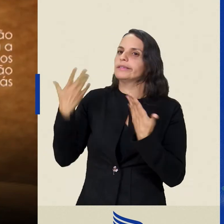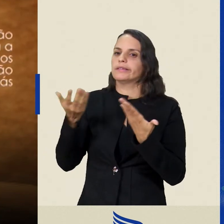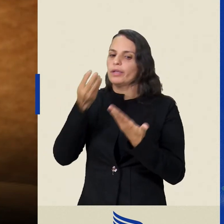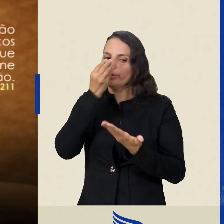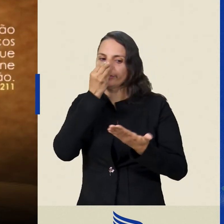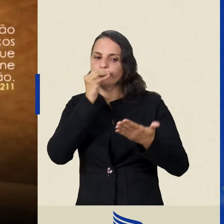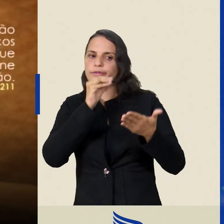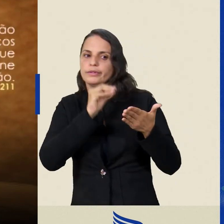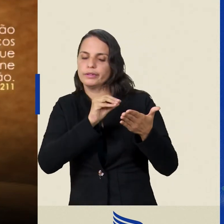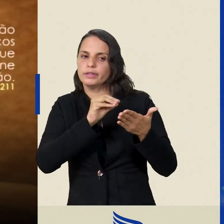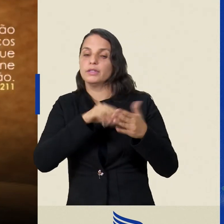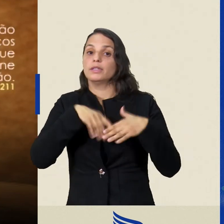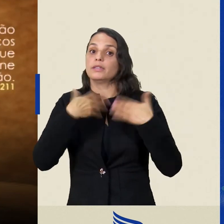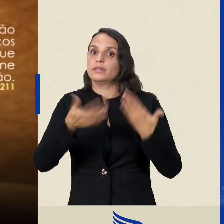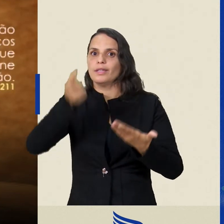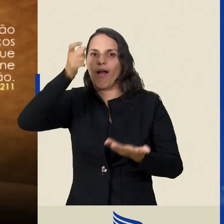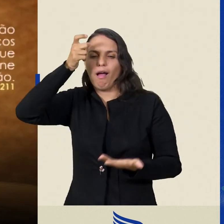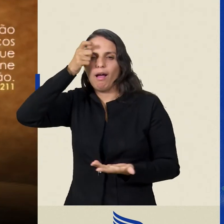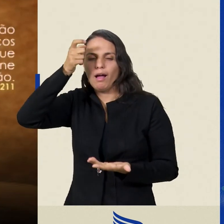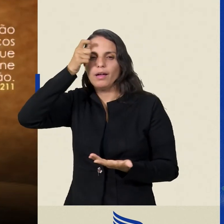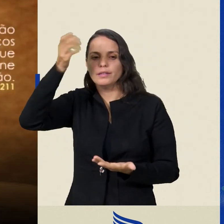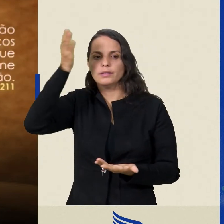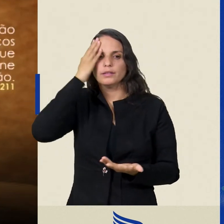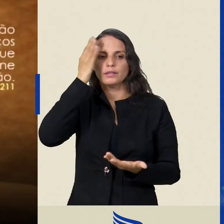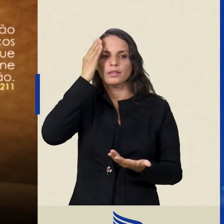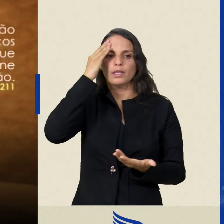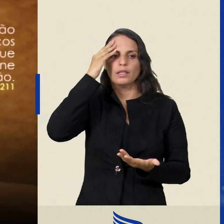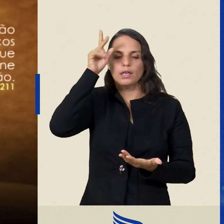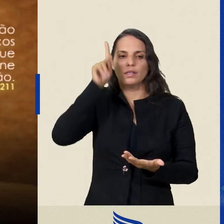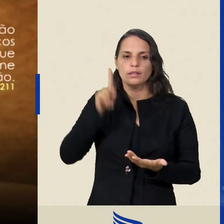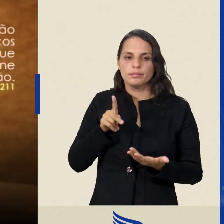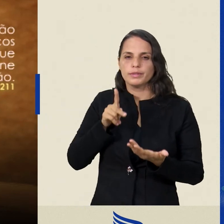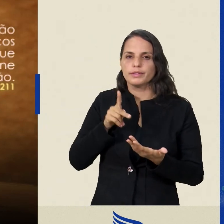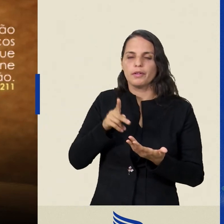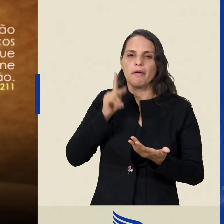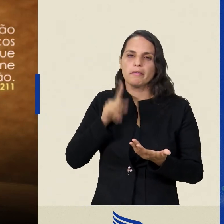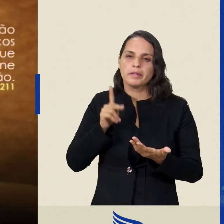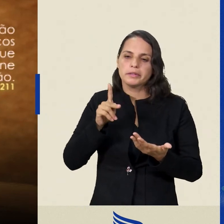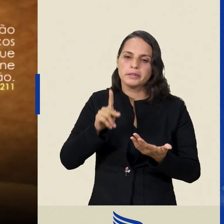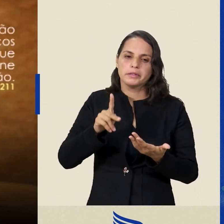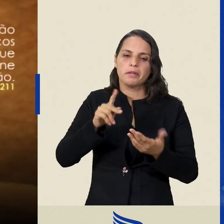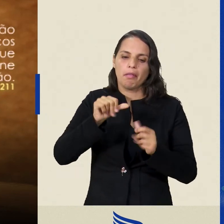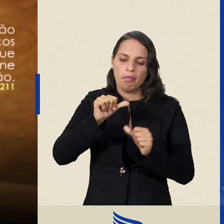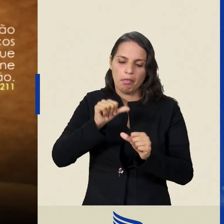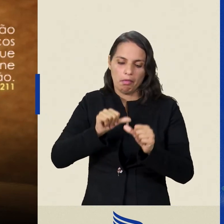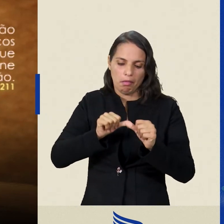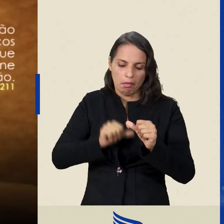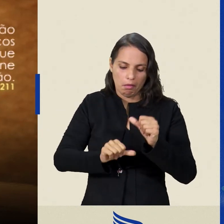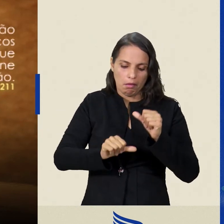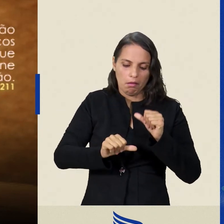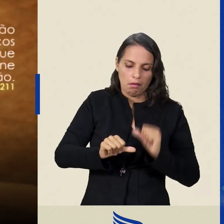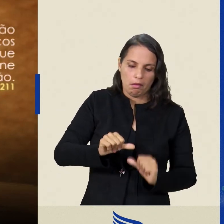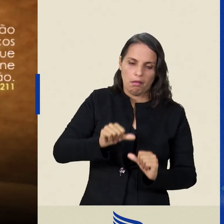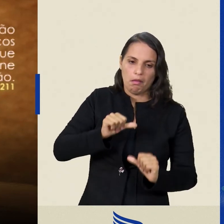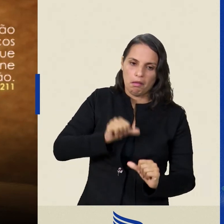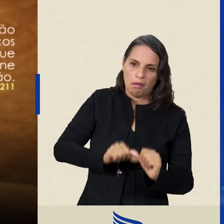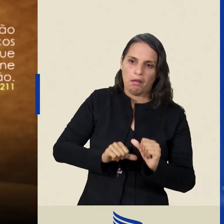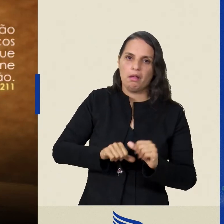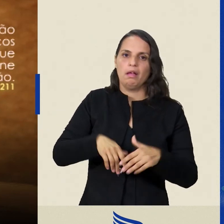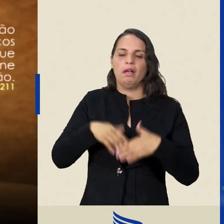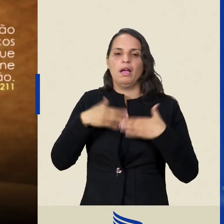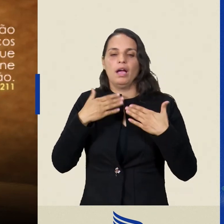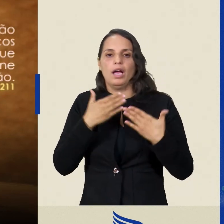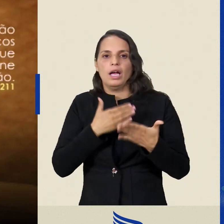rejeitados, Satanás sabe que as pessoas enganadas não pararão aí, e ele redobra os seus esforços